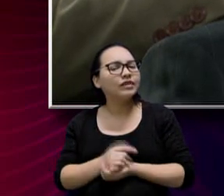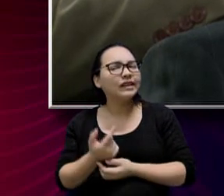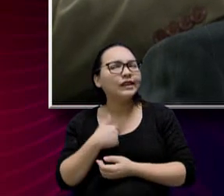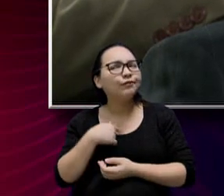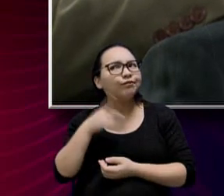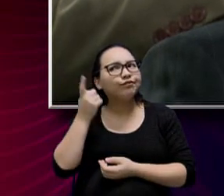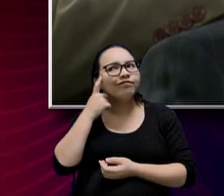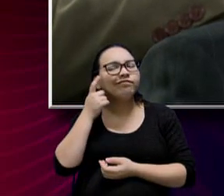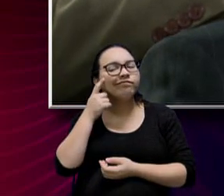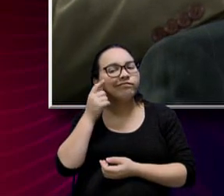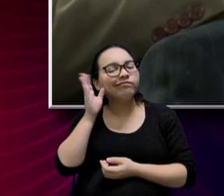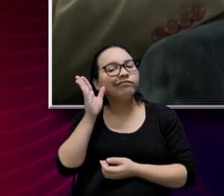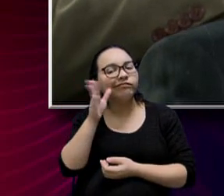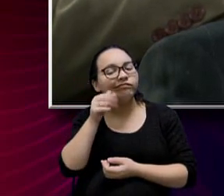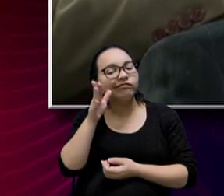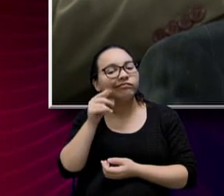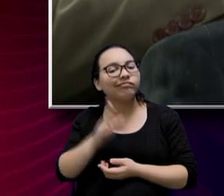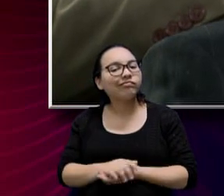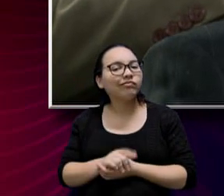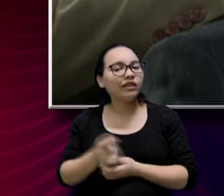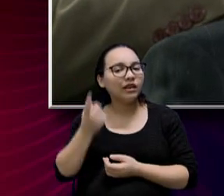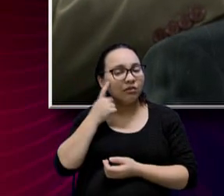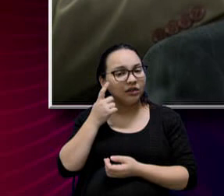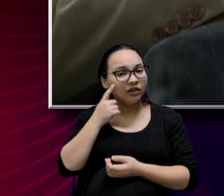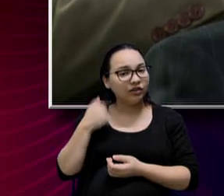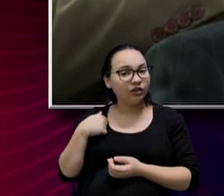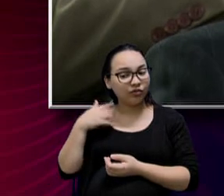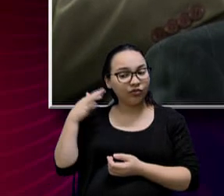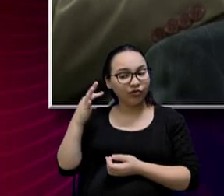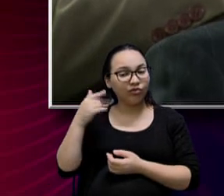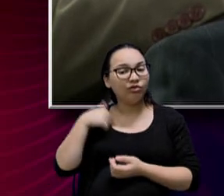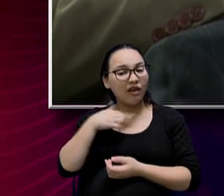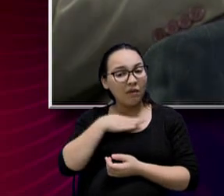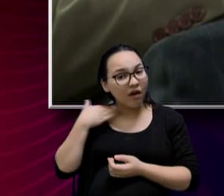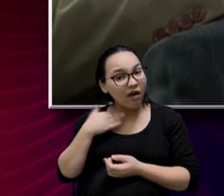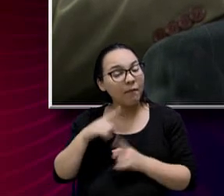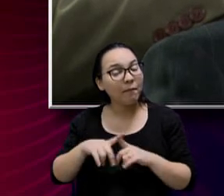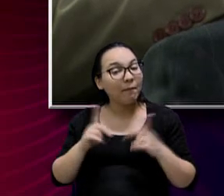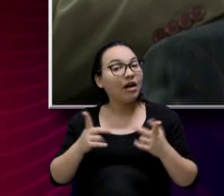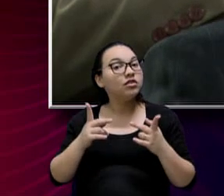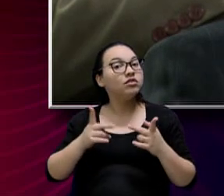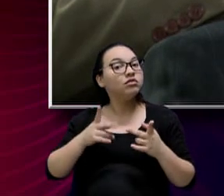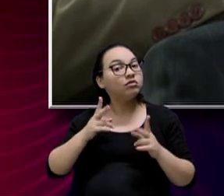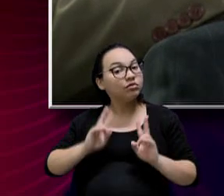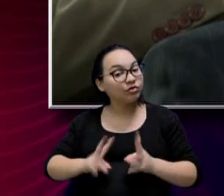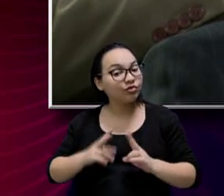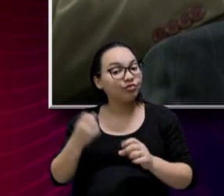Interessante, se pensarmos que um dia iremos morrer, e mesmo assim construímos coisas para a